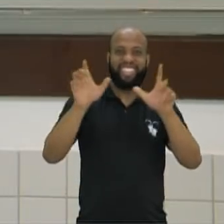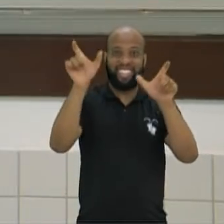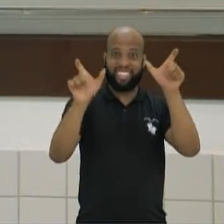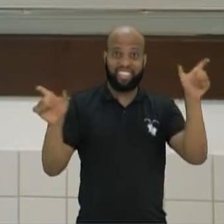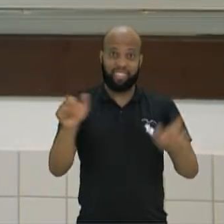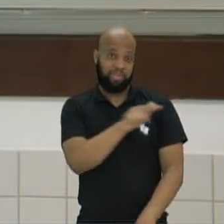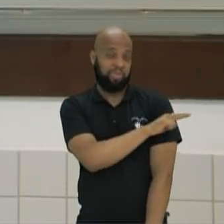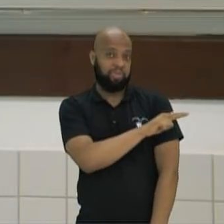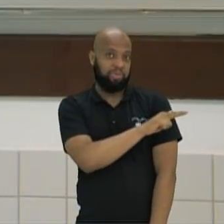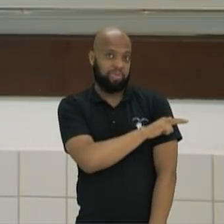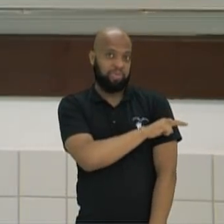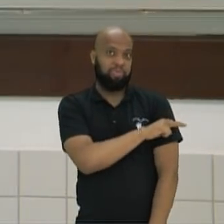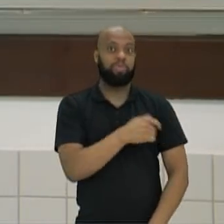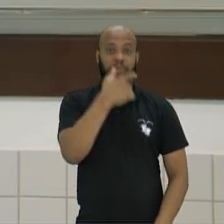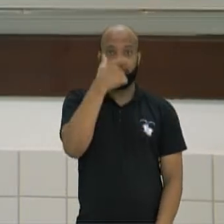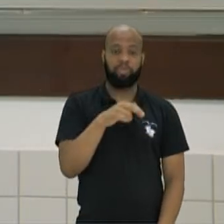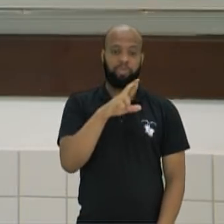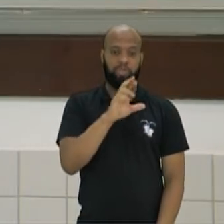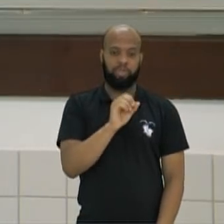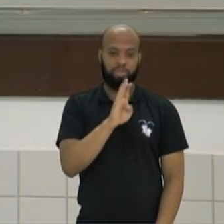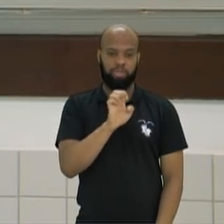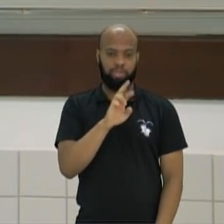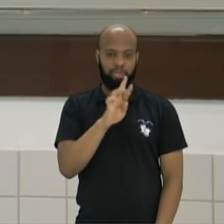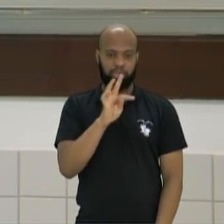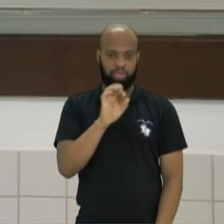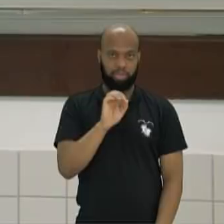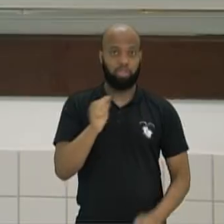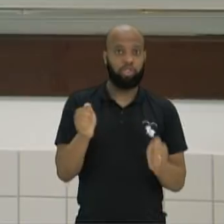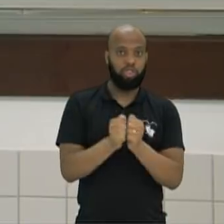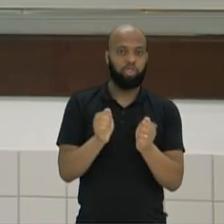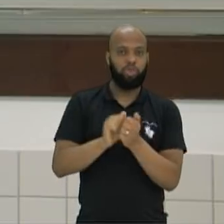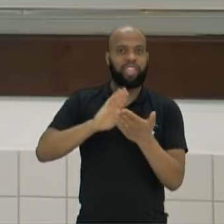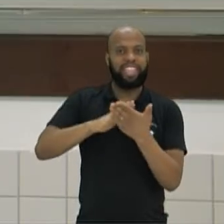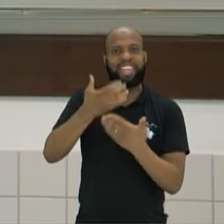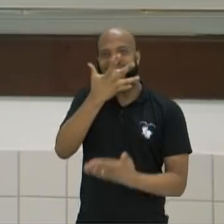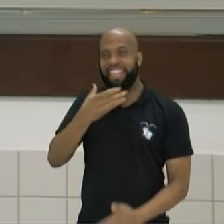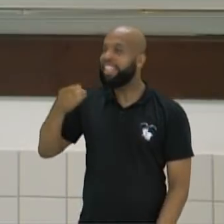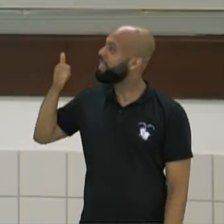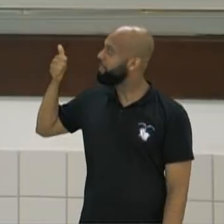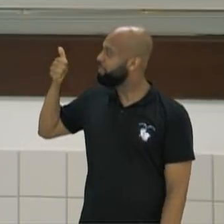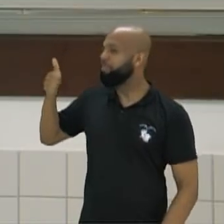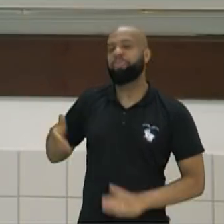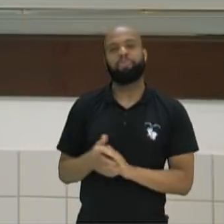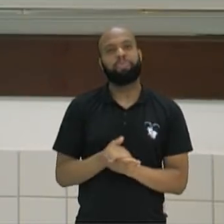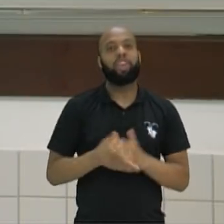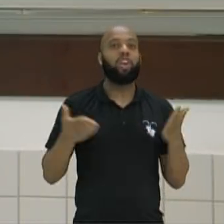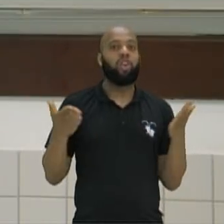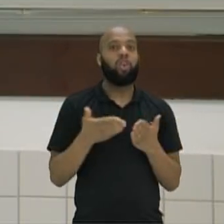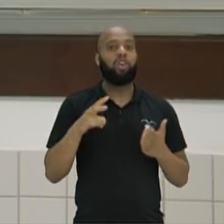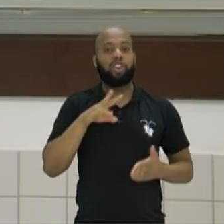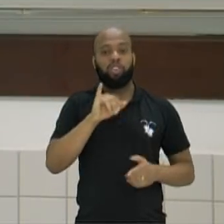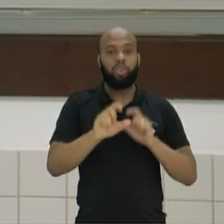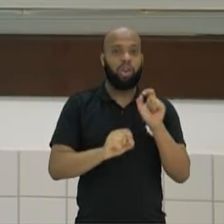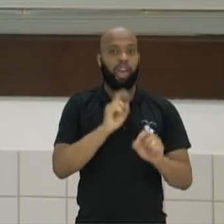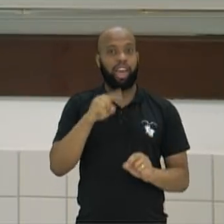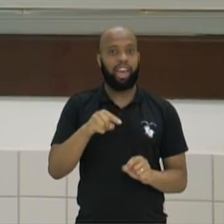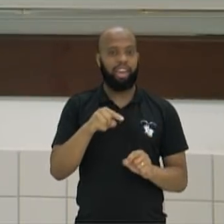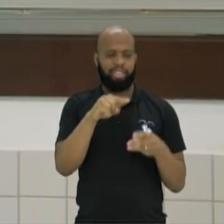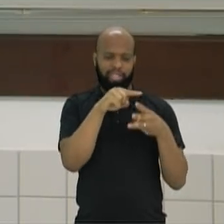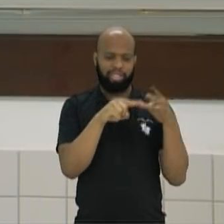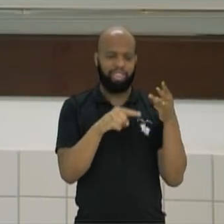Fala, galera do sétimo ano! Sou o professor Roberto Falcione e aqui ao meu lado o professor Natan. Viemos aí para nós fecharmos aí a